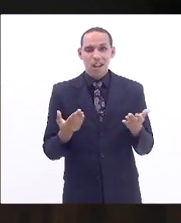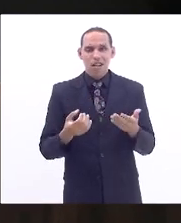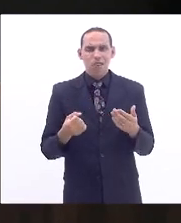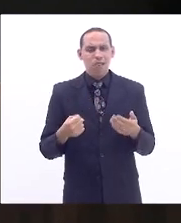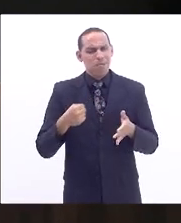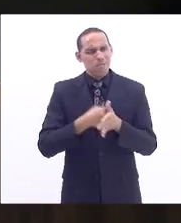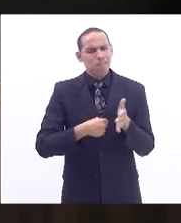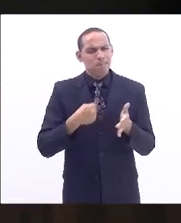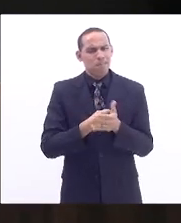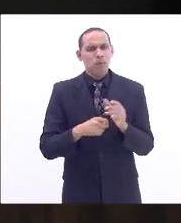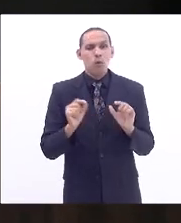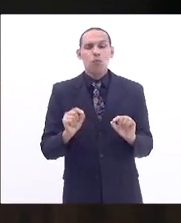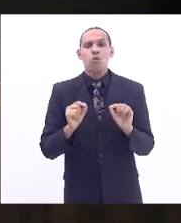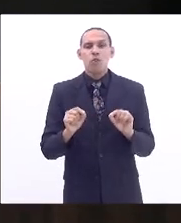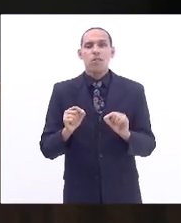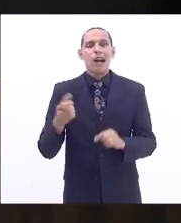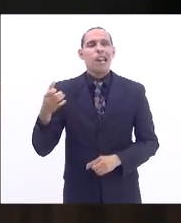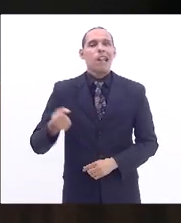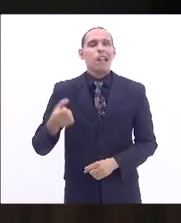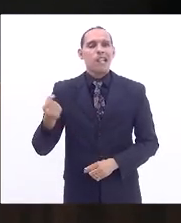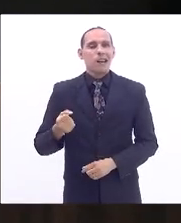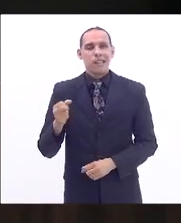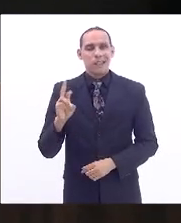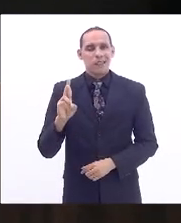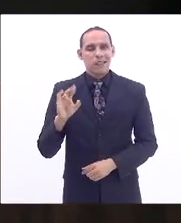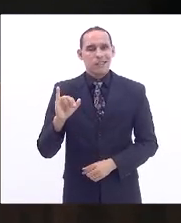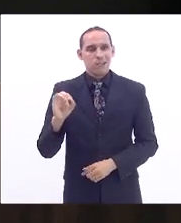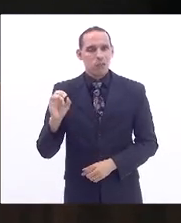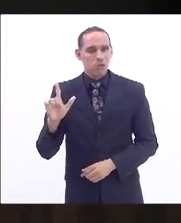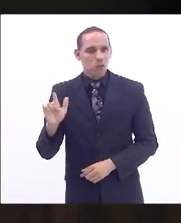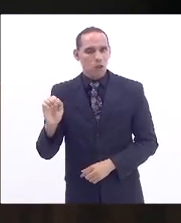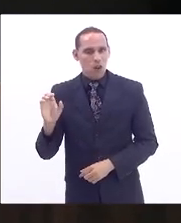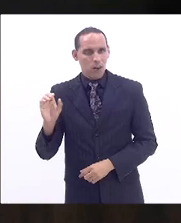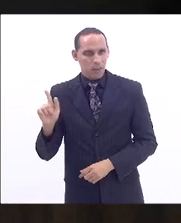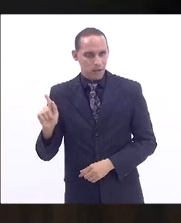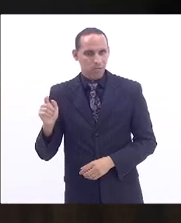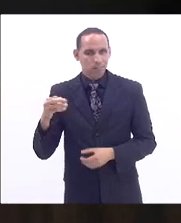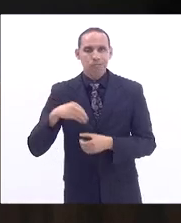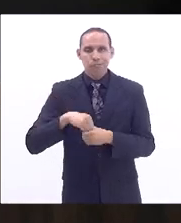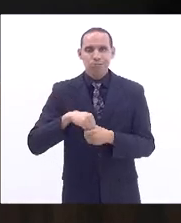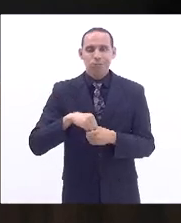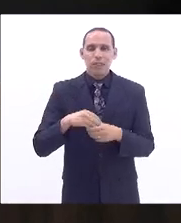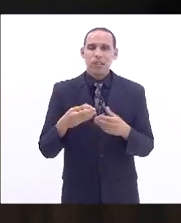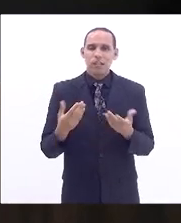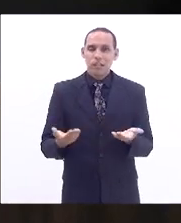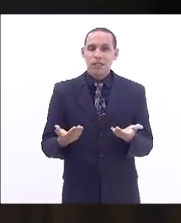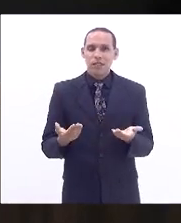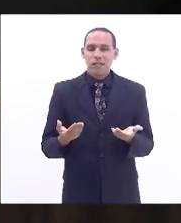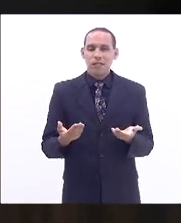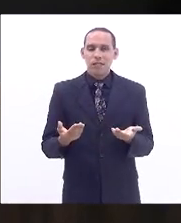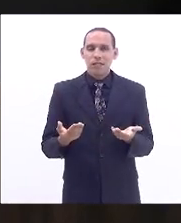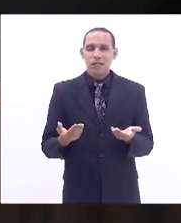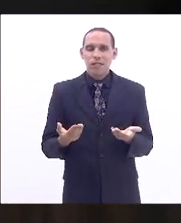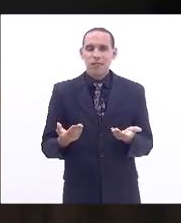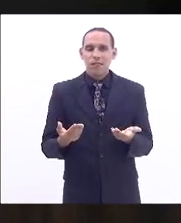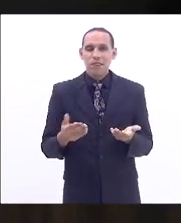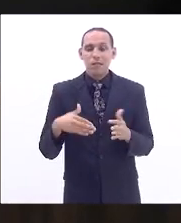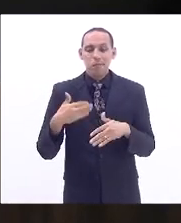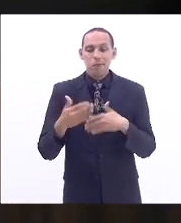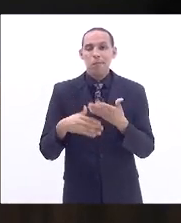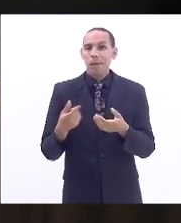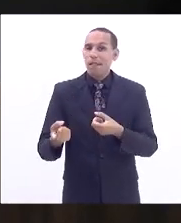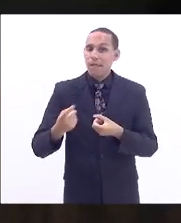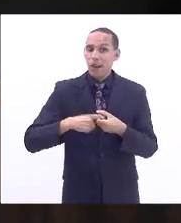queda de braço em relação à questão do leite no eu log in é muita filigrana daqui a pouco eu não quero ver